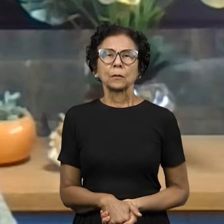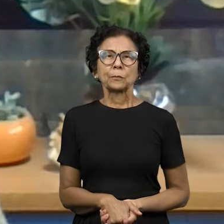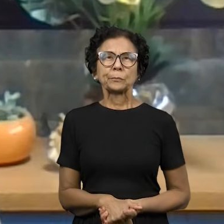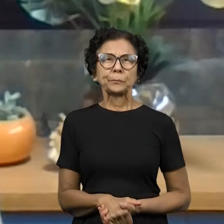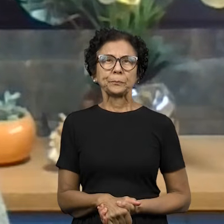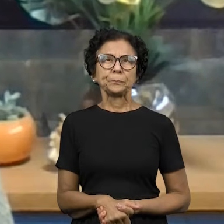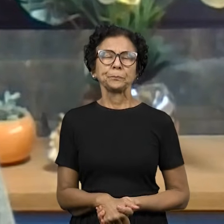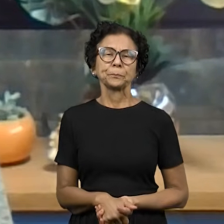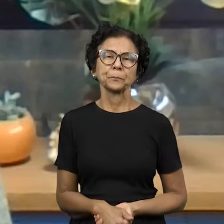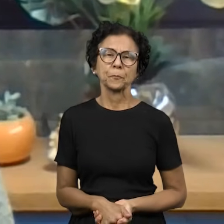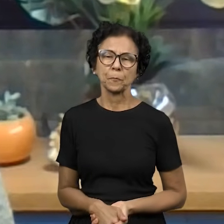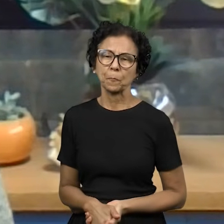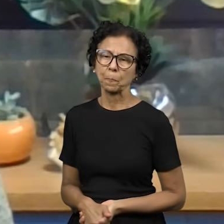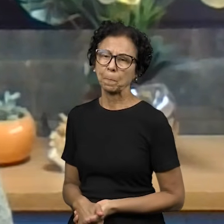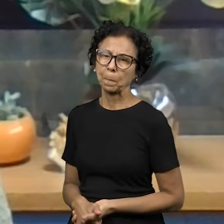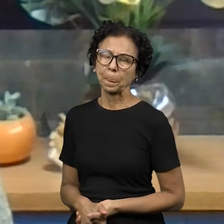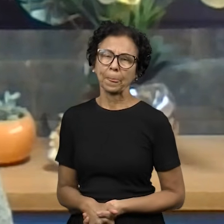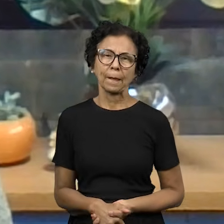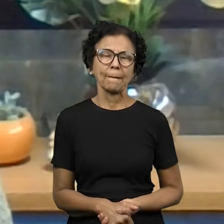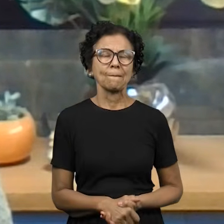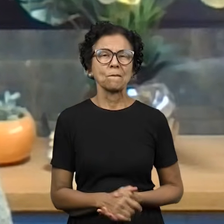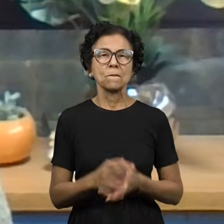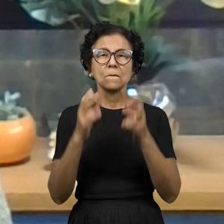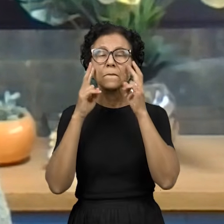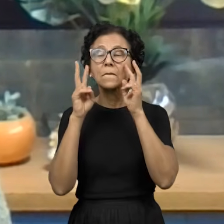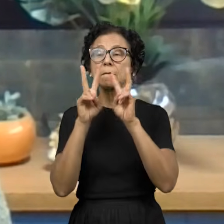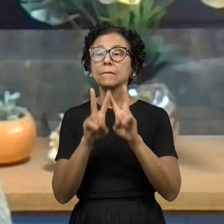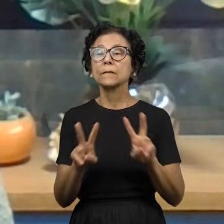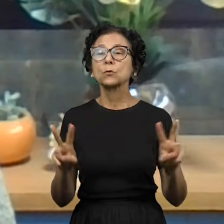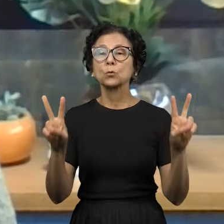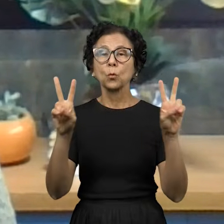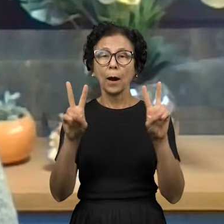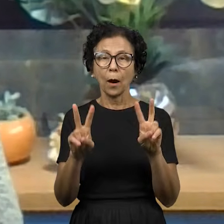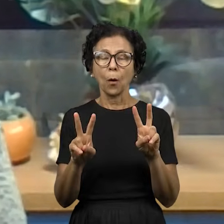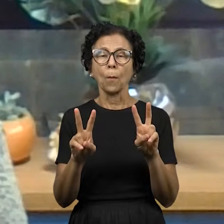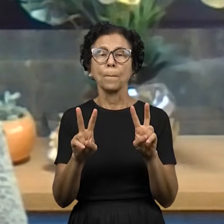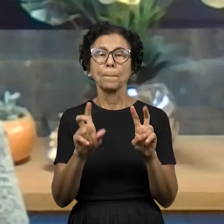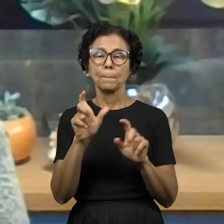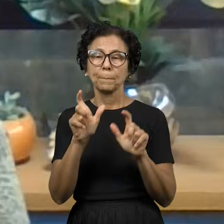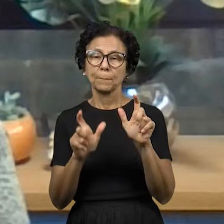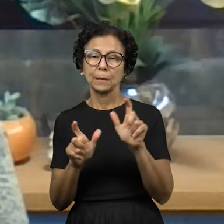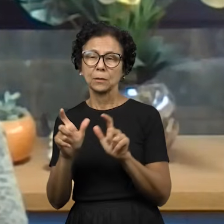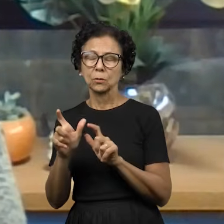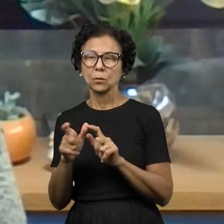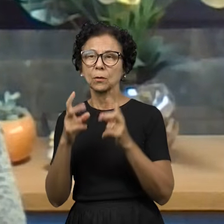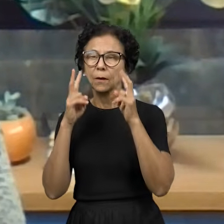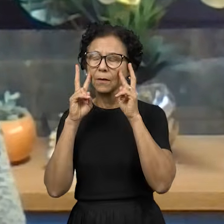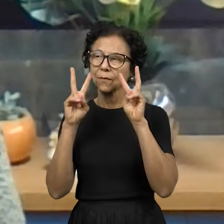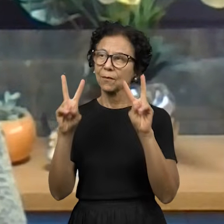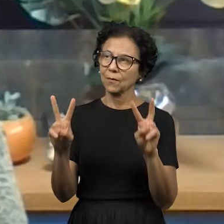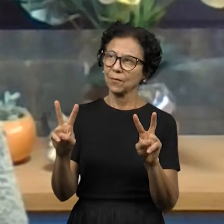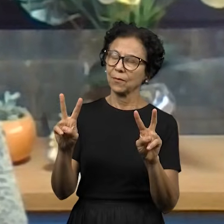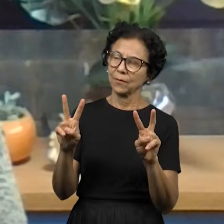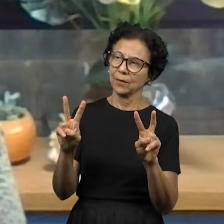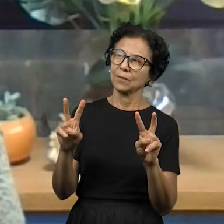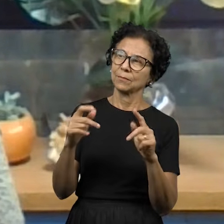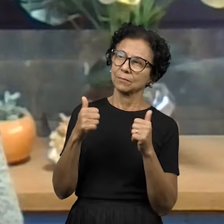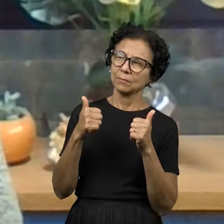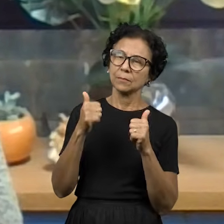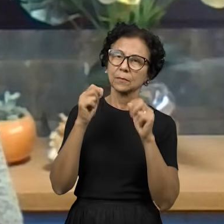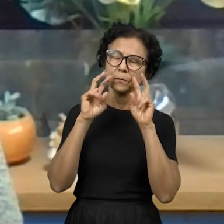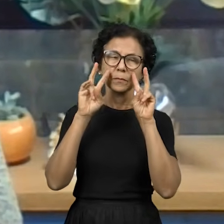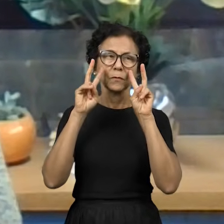Pessoas com alteração de processamento visual. Então, tem um grupo também que enxerga bem, quer dizer, tem uma